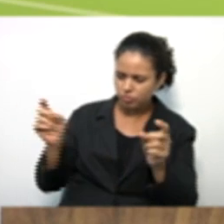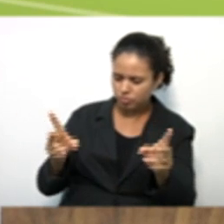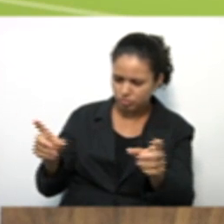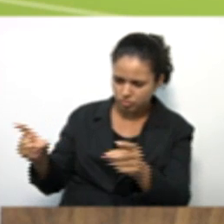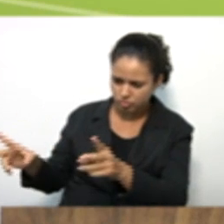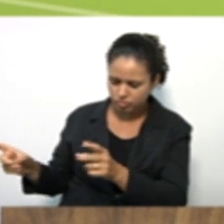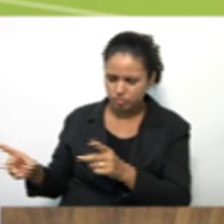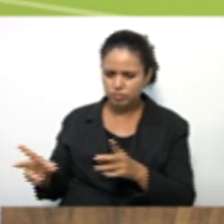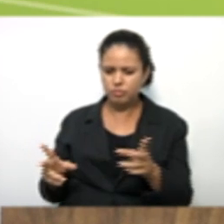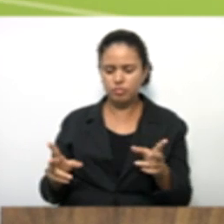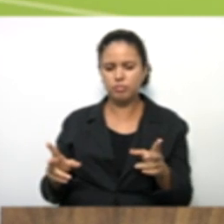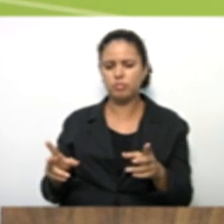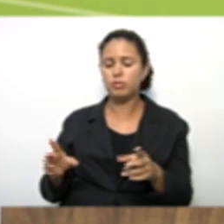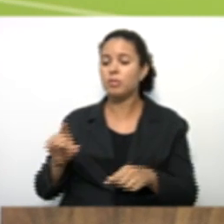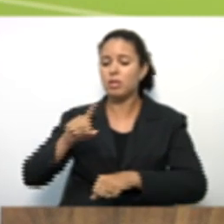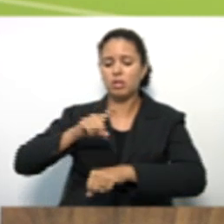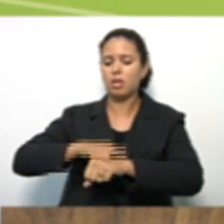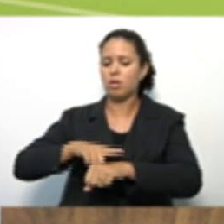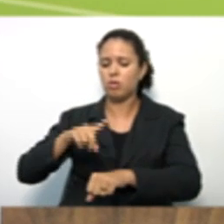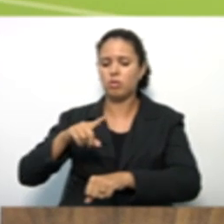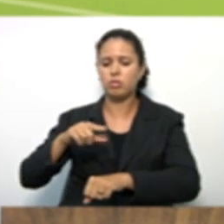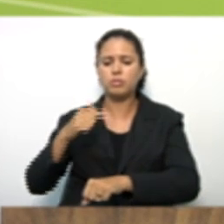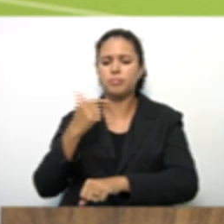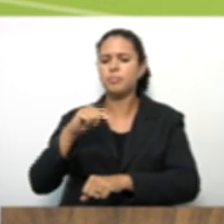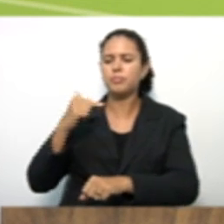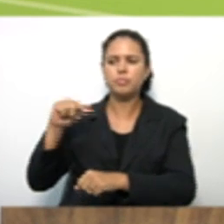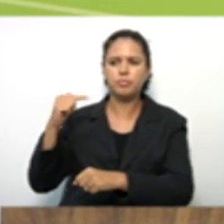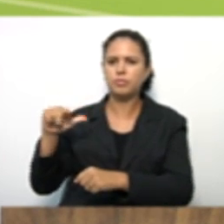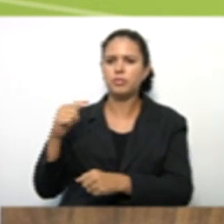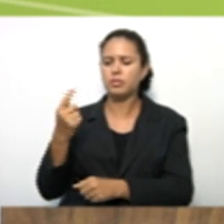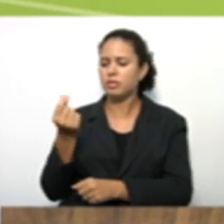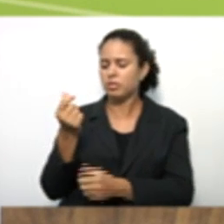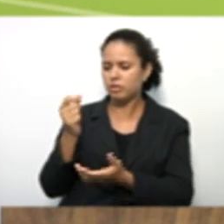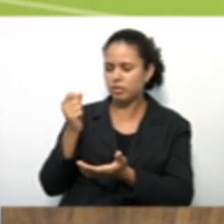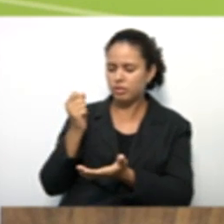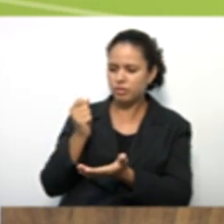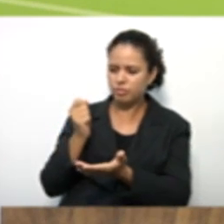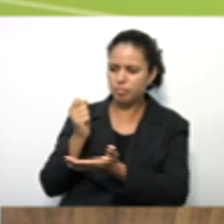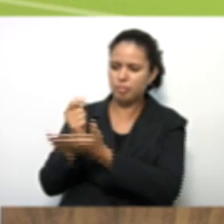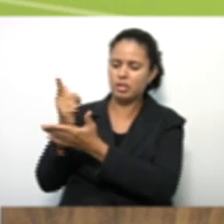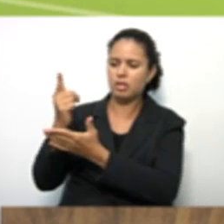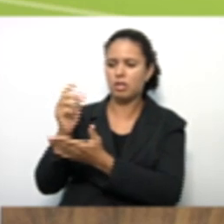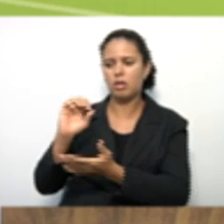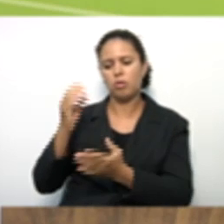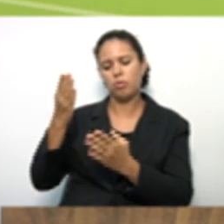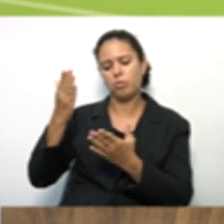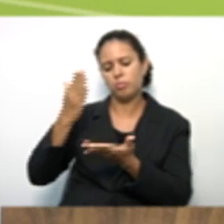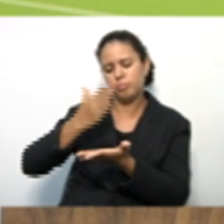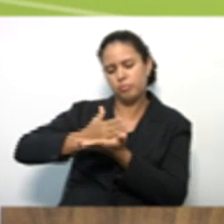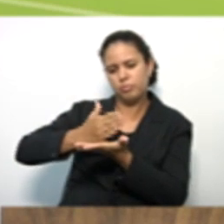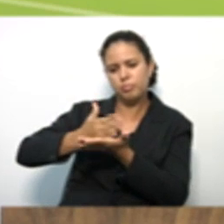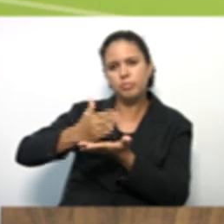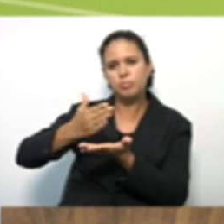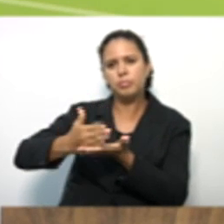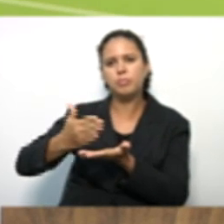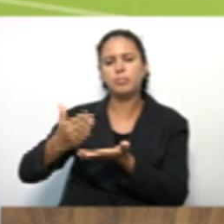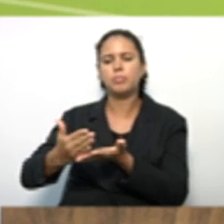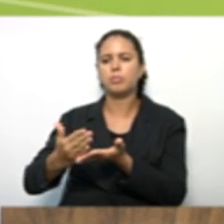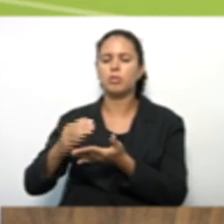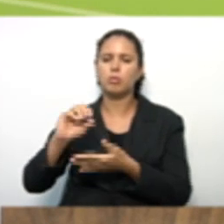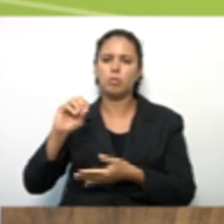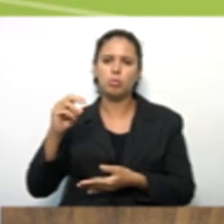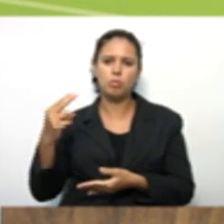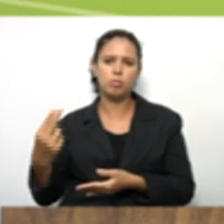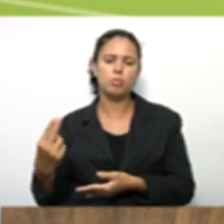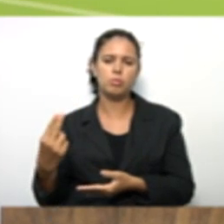só que naquele momento ela não tem o dinheiro para pagar aquele valor à vista, ou ela parcela, ou ela vai fazer o pagamento